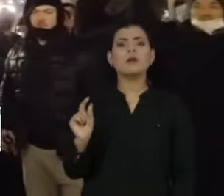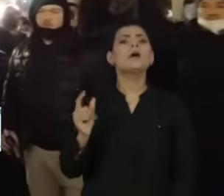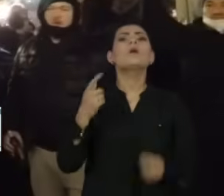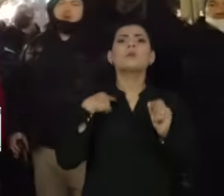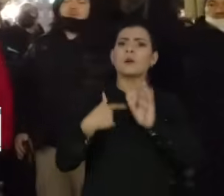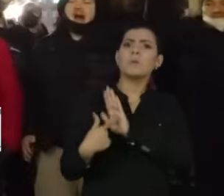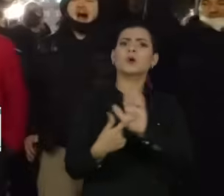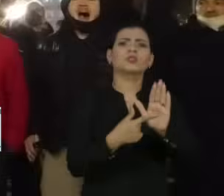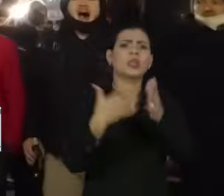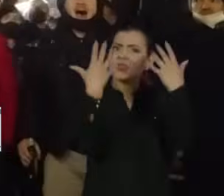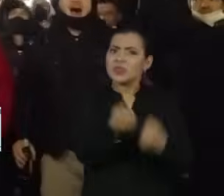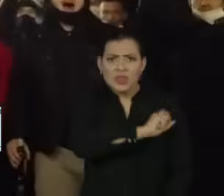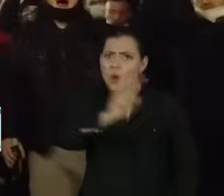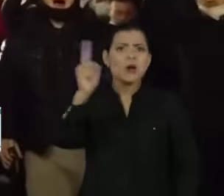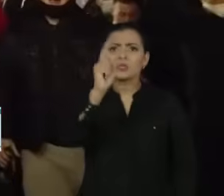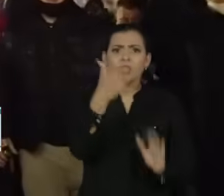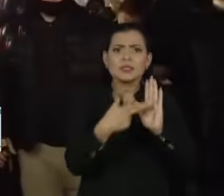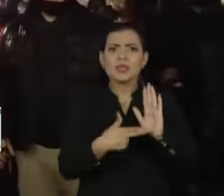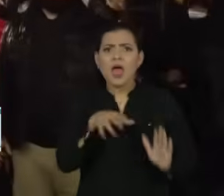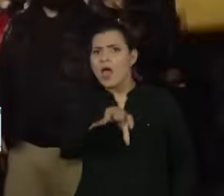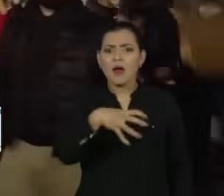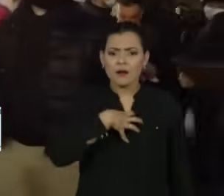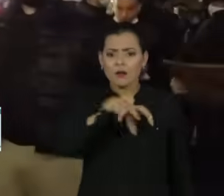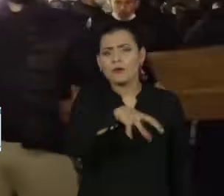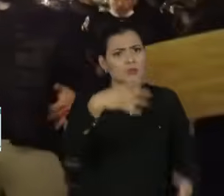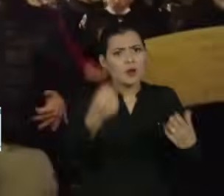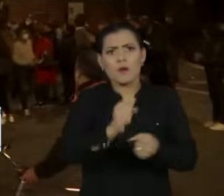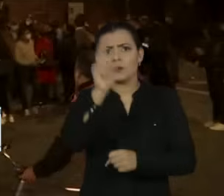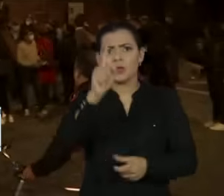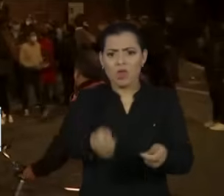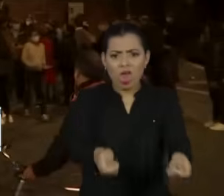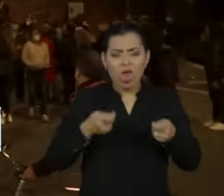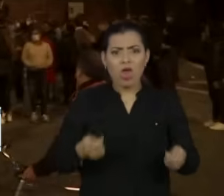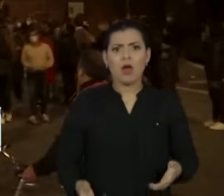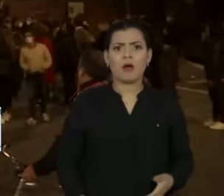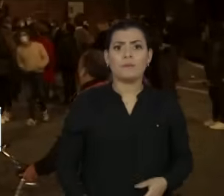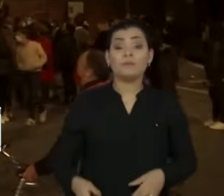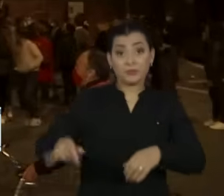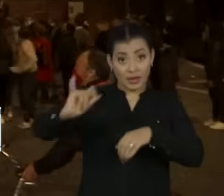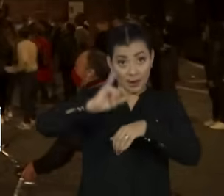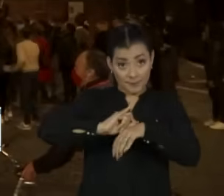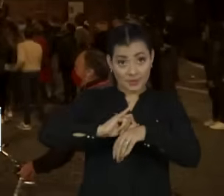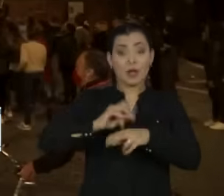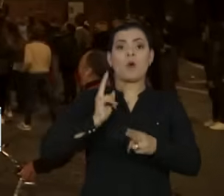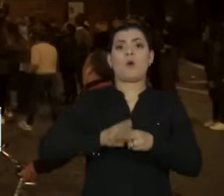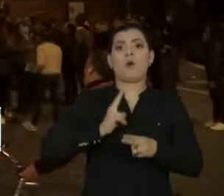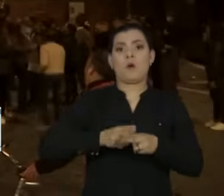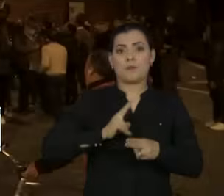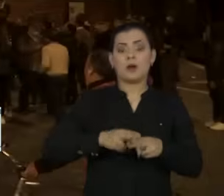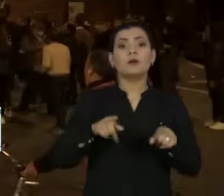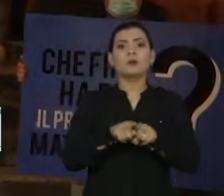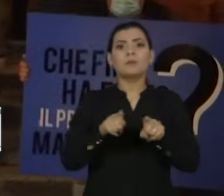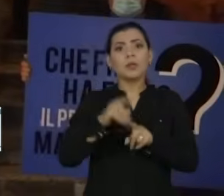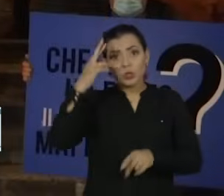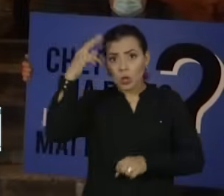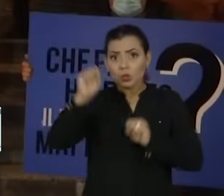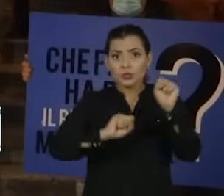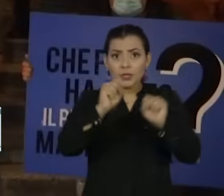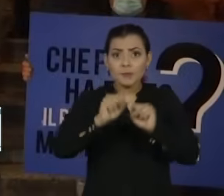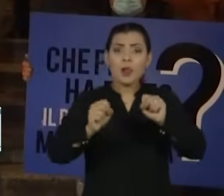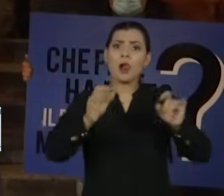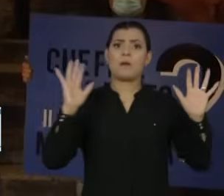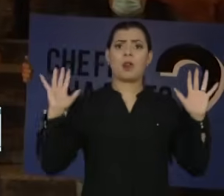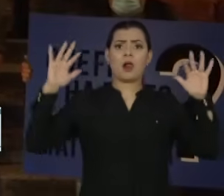a desaprovação pelas medidas de contenção do governo. Na capital, Roma, os empresários se reuniram